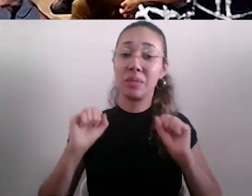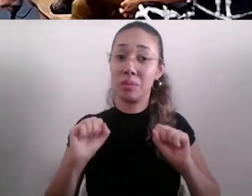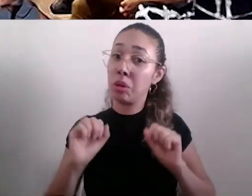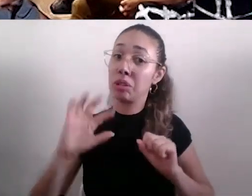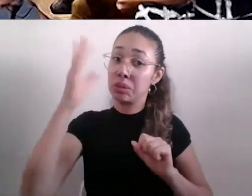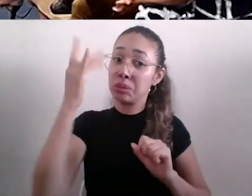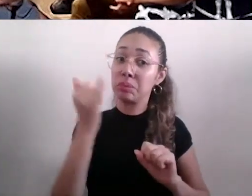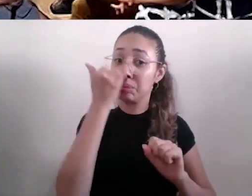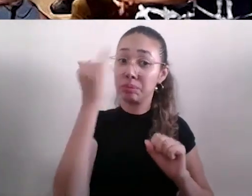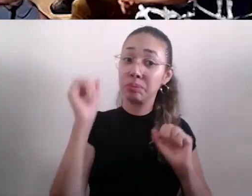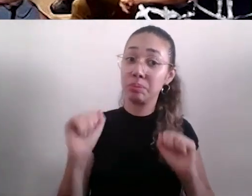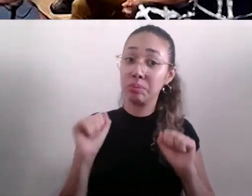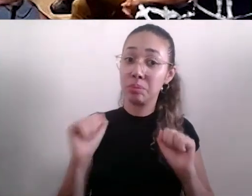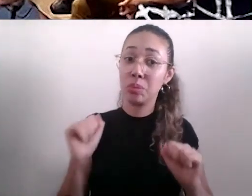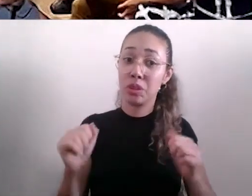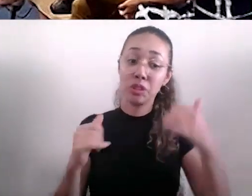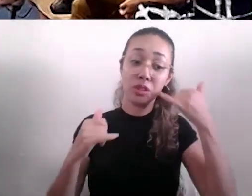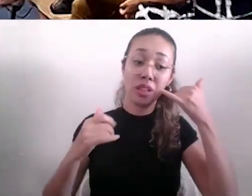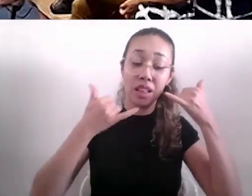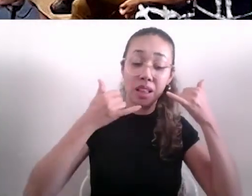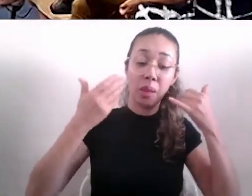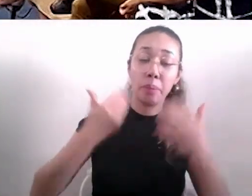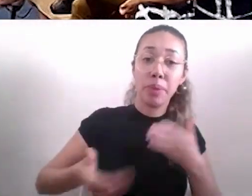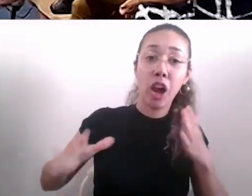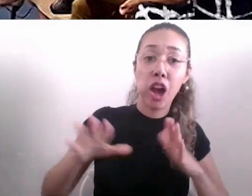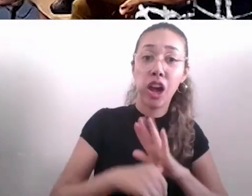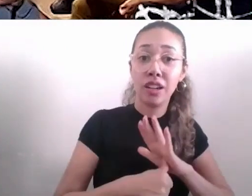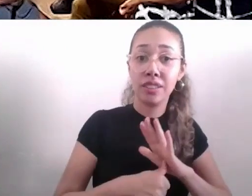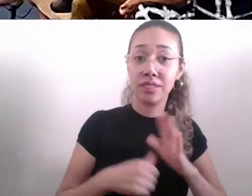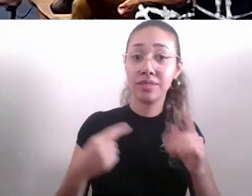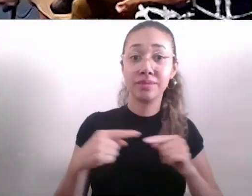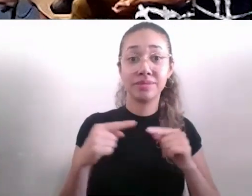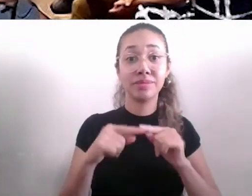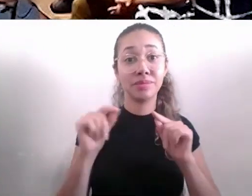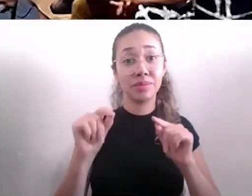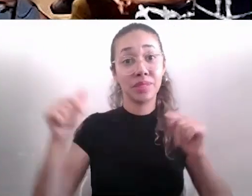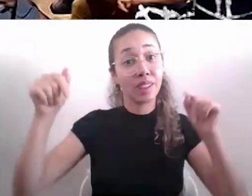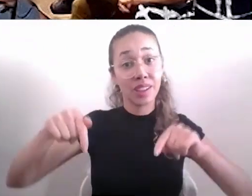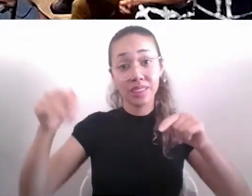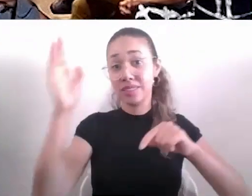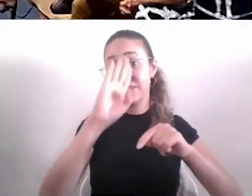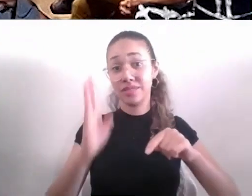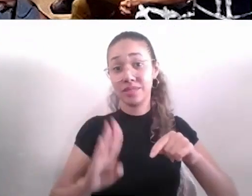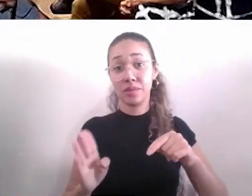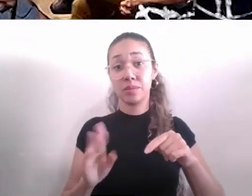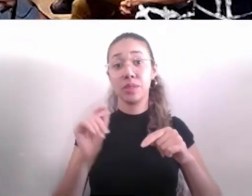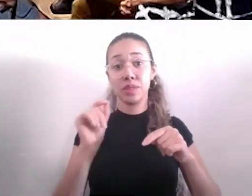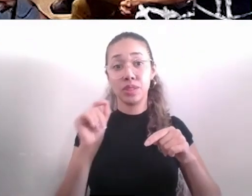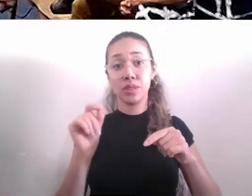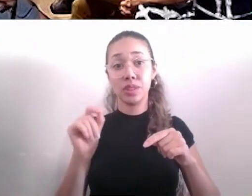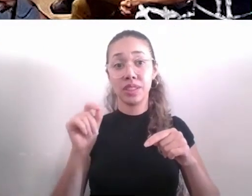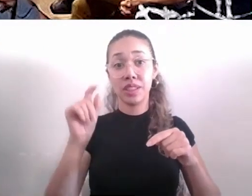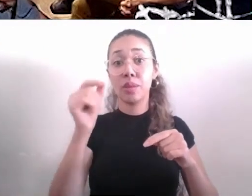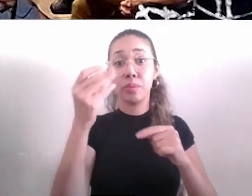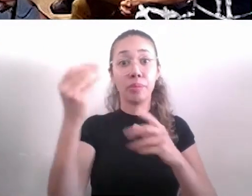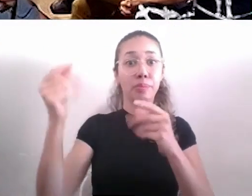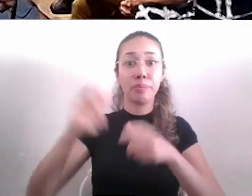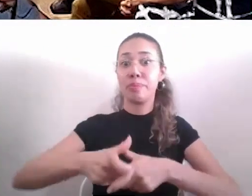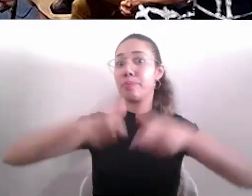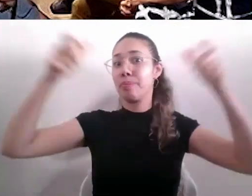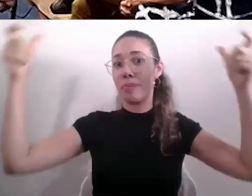rua aqui e perder o seu celular tem a ver com a questão de que o Brasil é o terceiro maior país do mundo, da maior população carcerária no